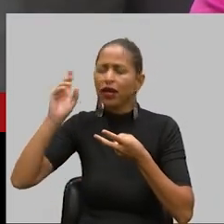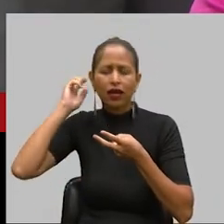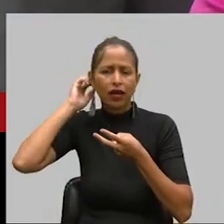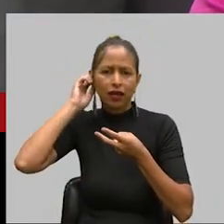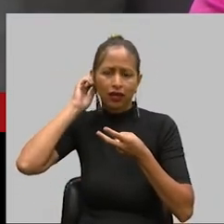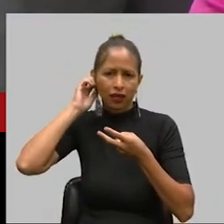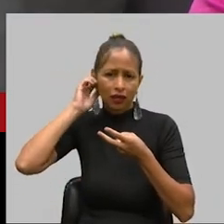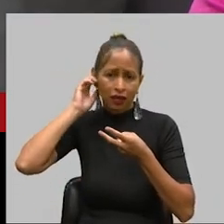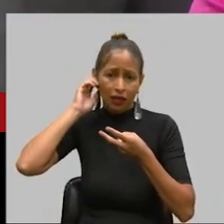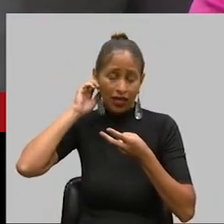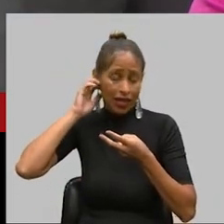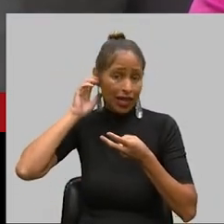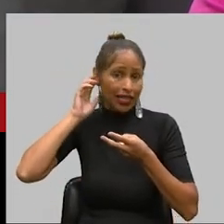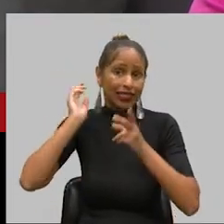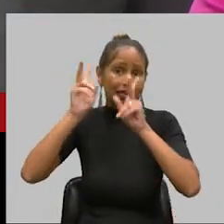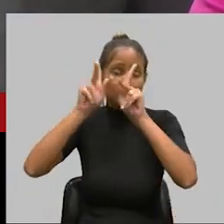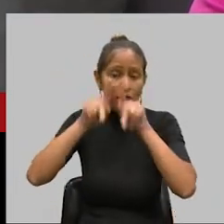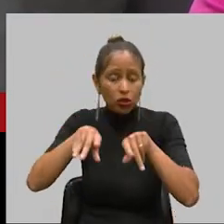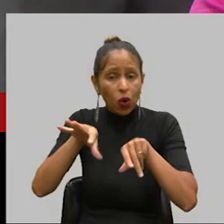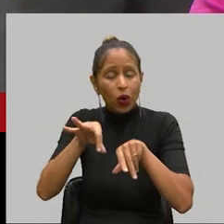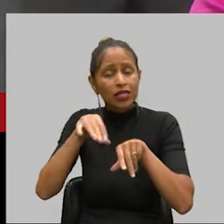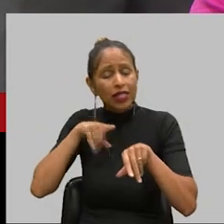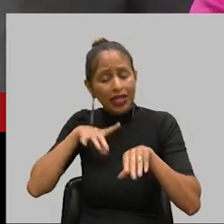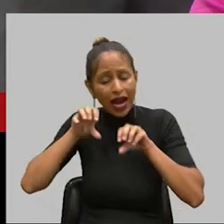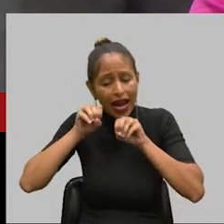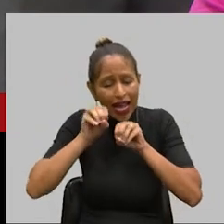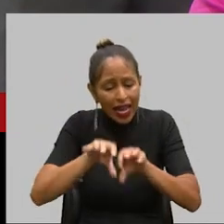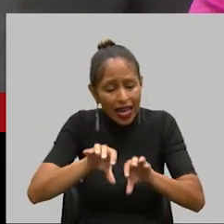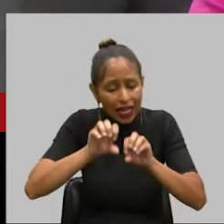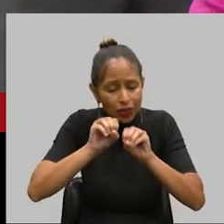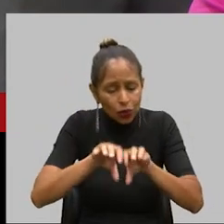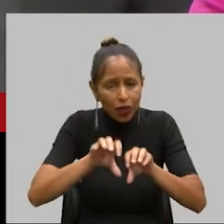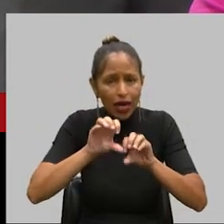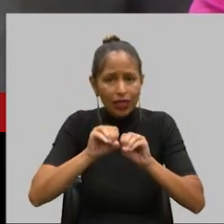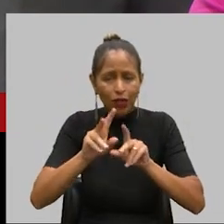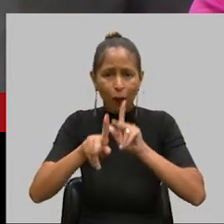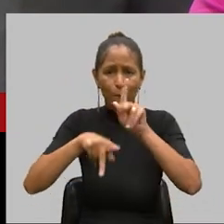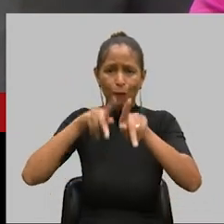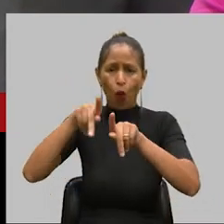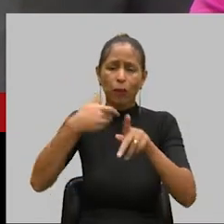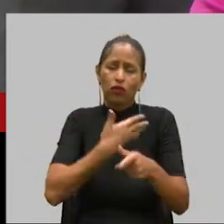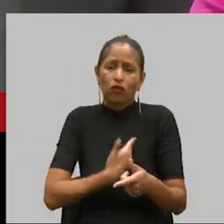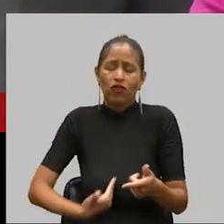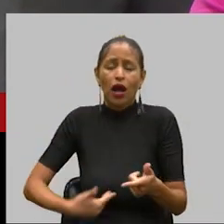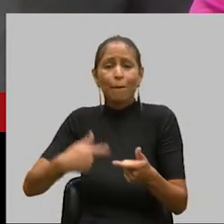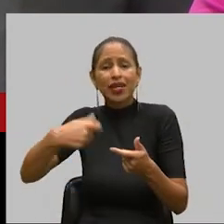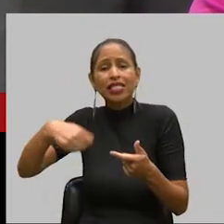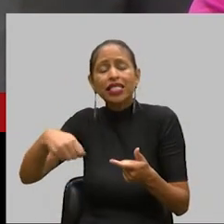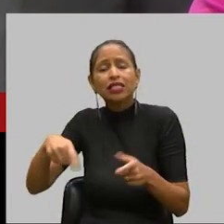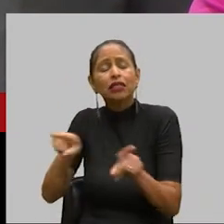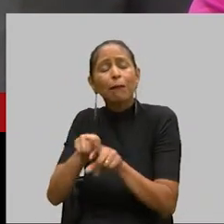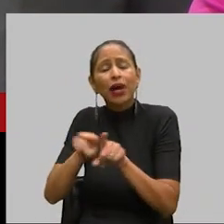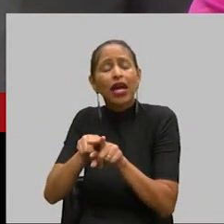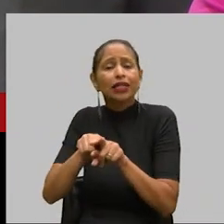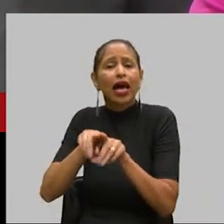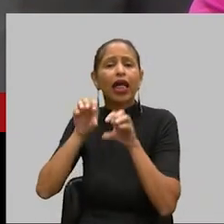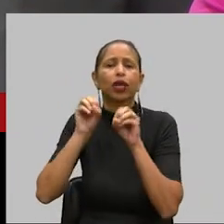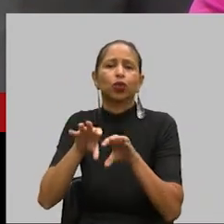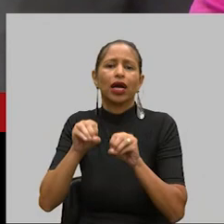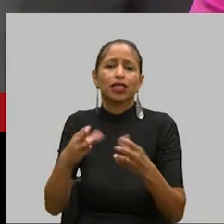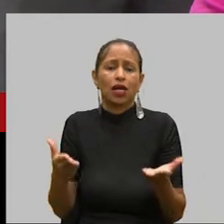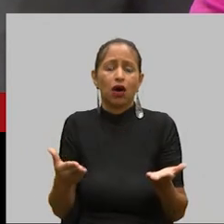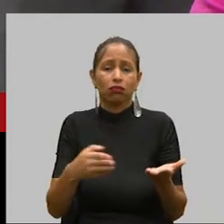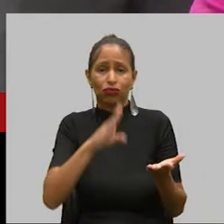todos daqueles que prestam educação pública e daqueles também que precisa de educação pública então nós